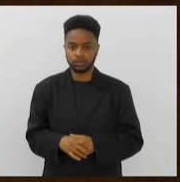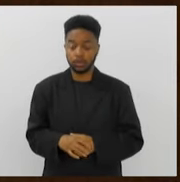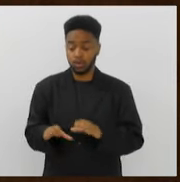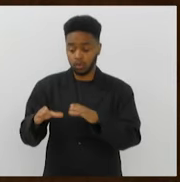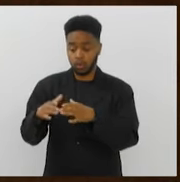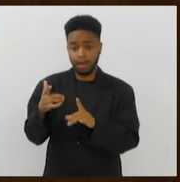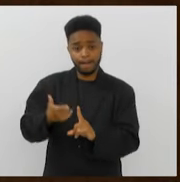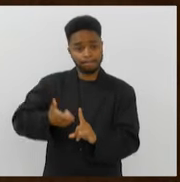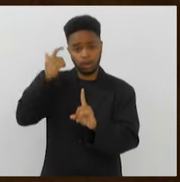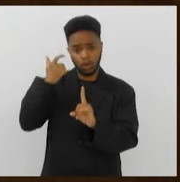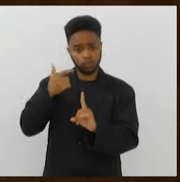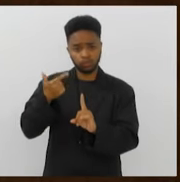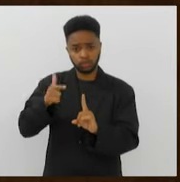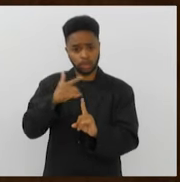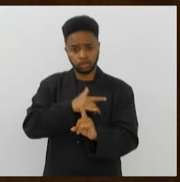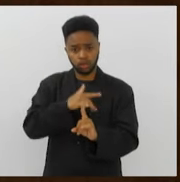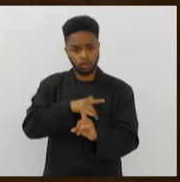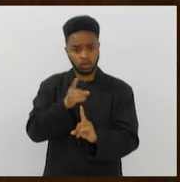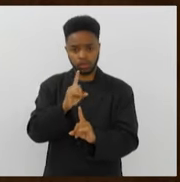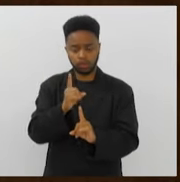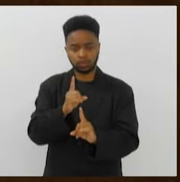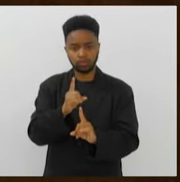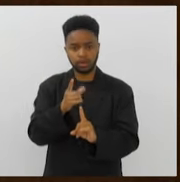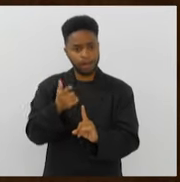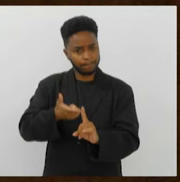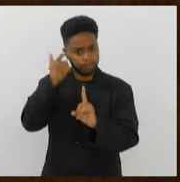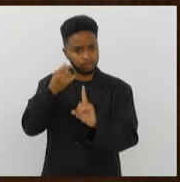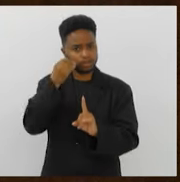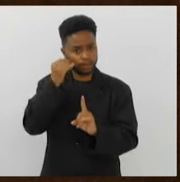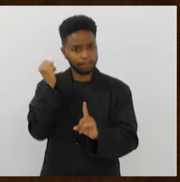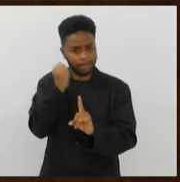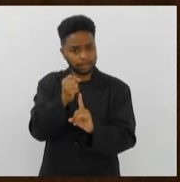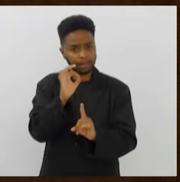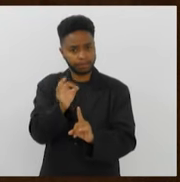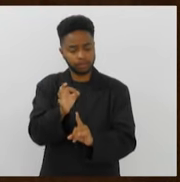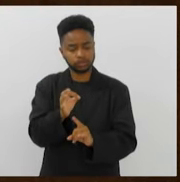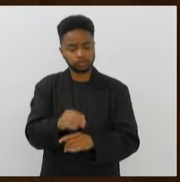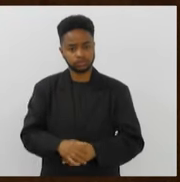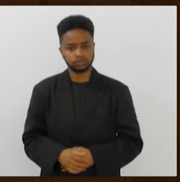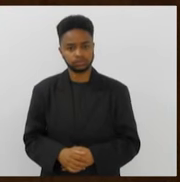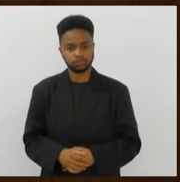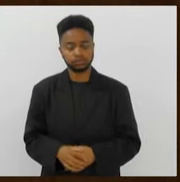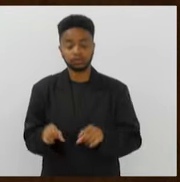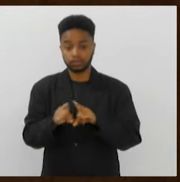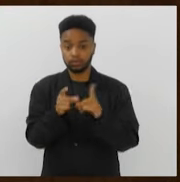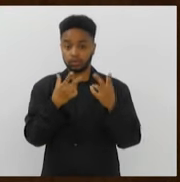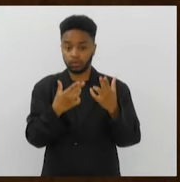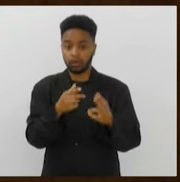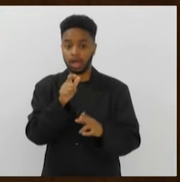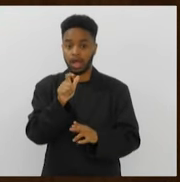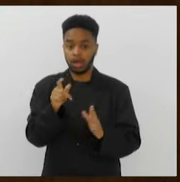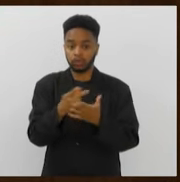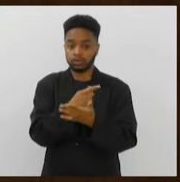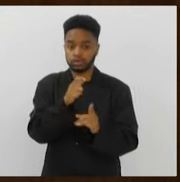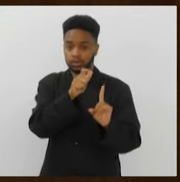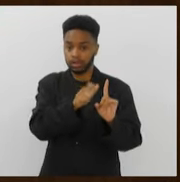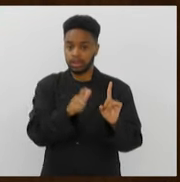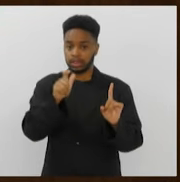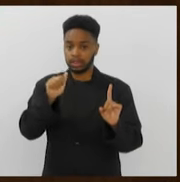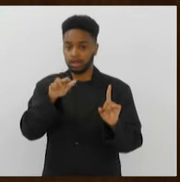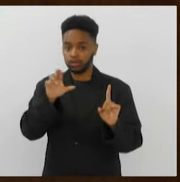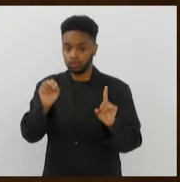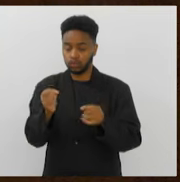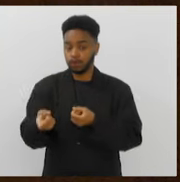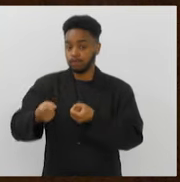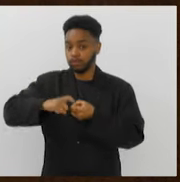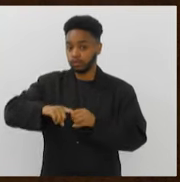atiram sem dó. Atiram para matar. E foi o que aconteceu com o Leandro, sargento da Marinha. Voltando para sua